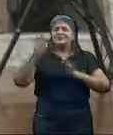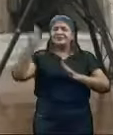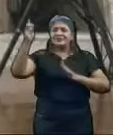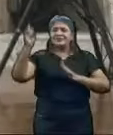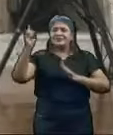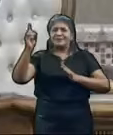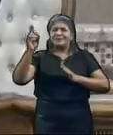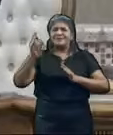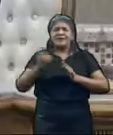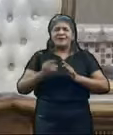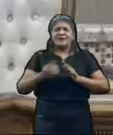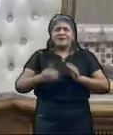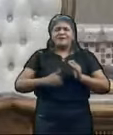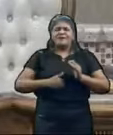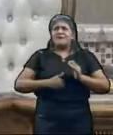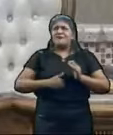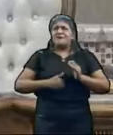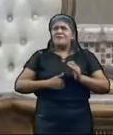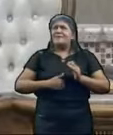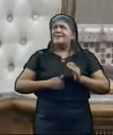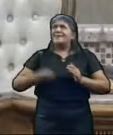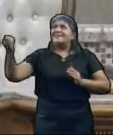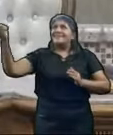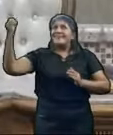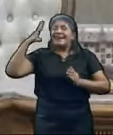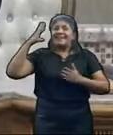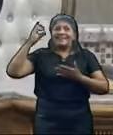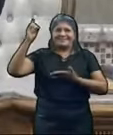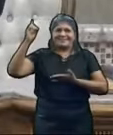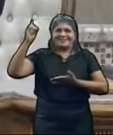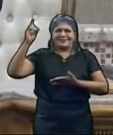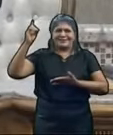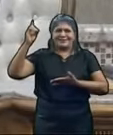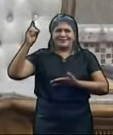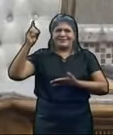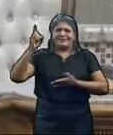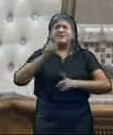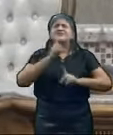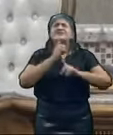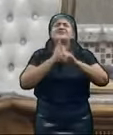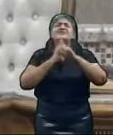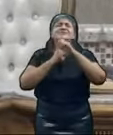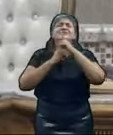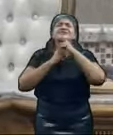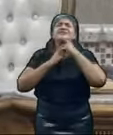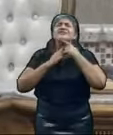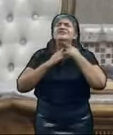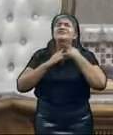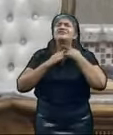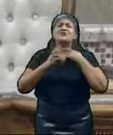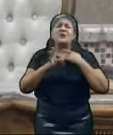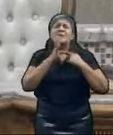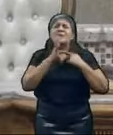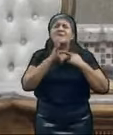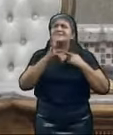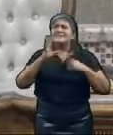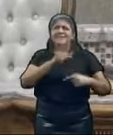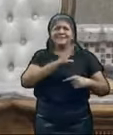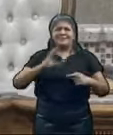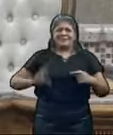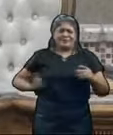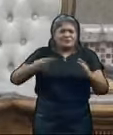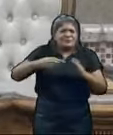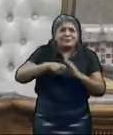Deus tá aqui um povo faminto que deseja mais e mais de Cristo a